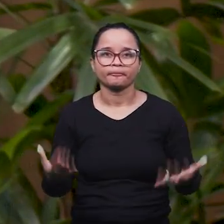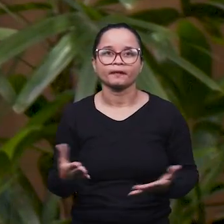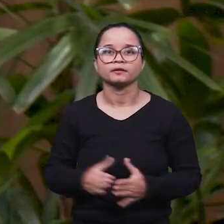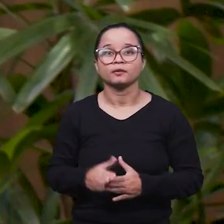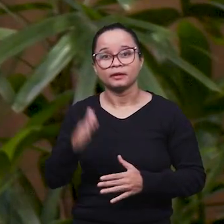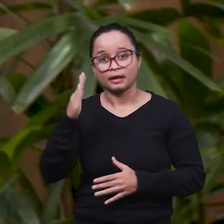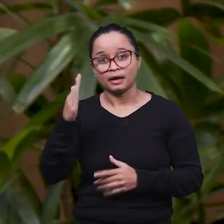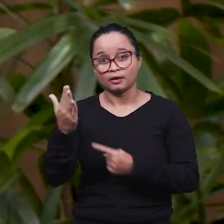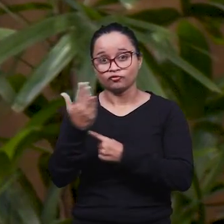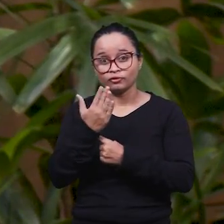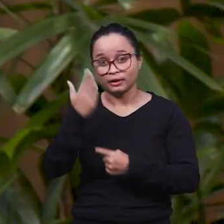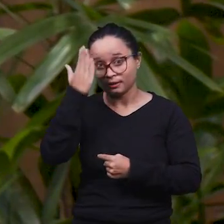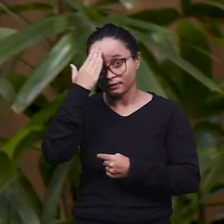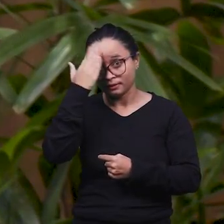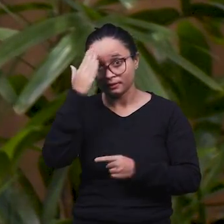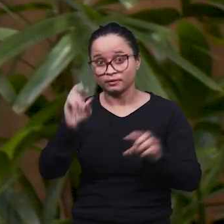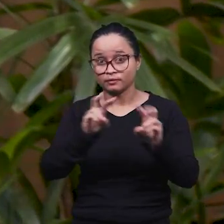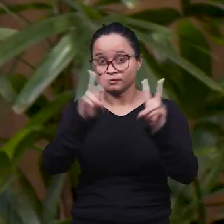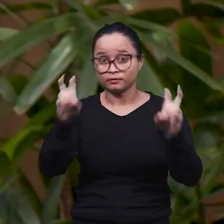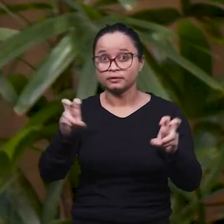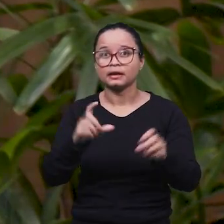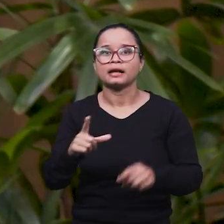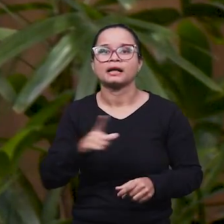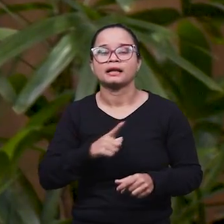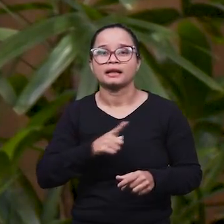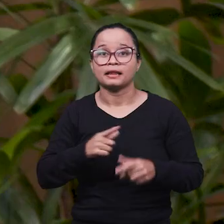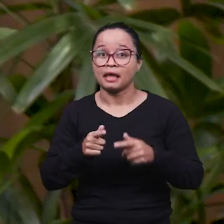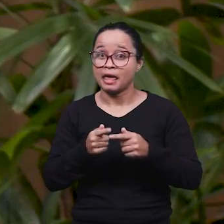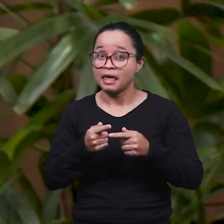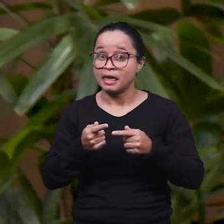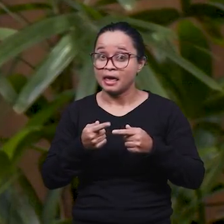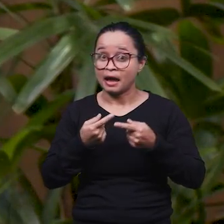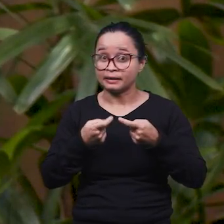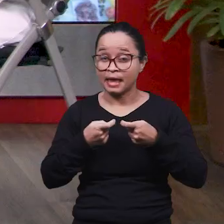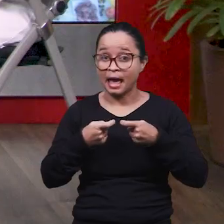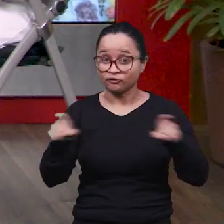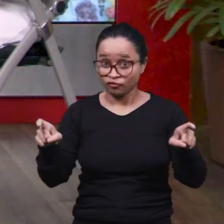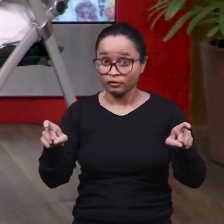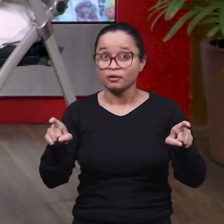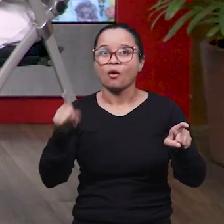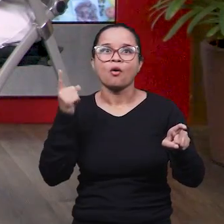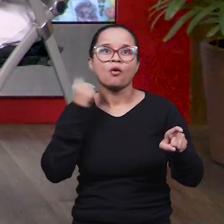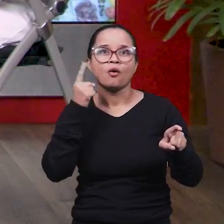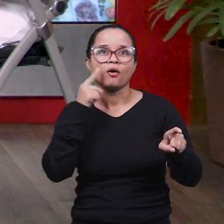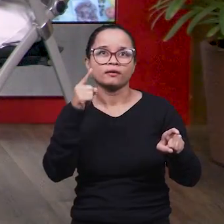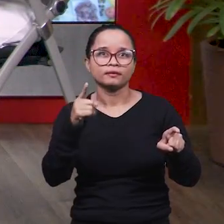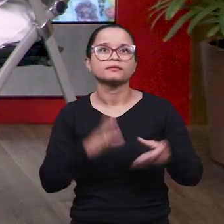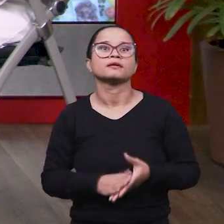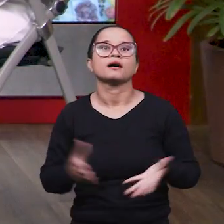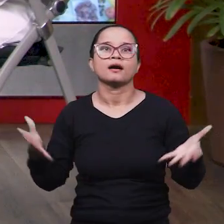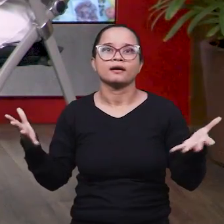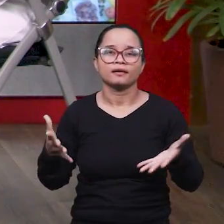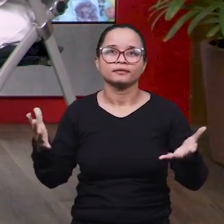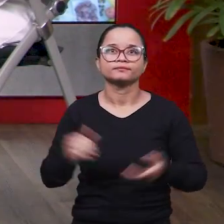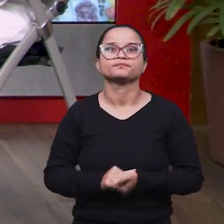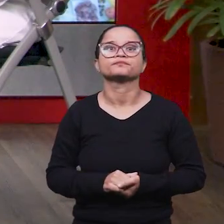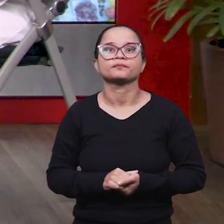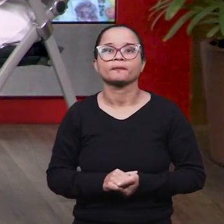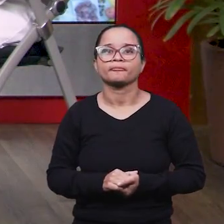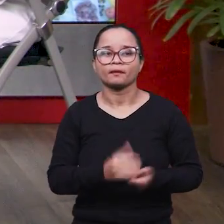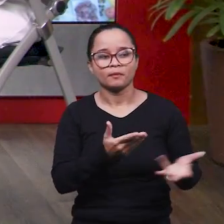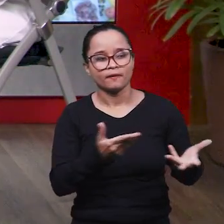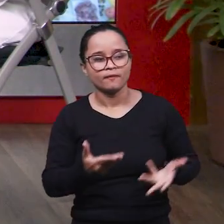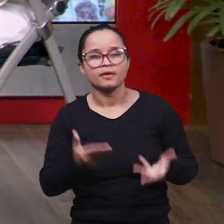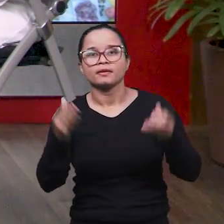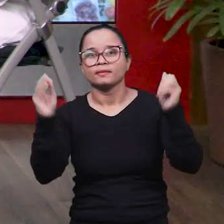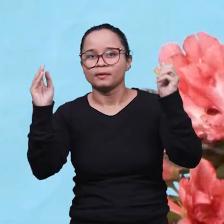irei conversar com a ginecologista obstetra, doutora Luana. Seja muito bem-vinda, doutora Luana. Obrigada, paz do Senhor